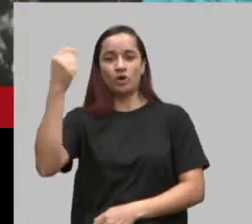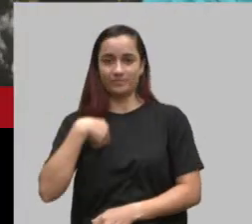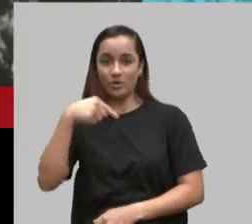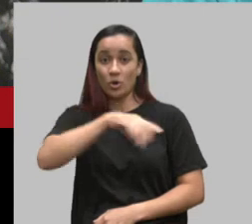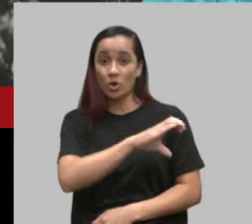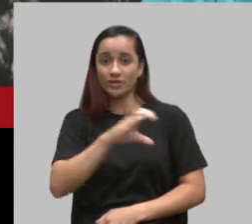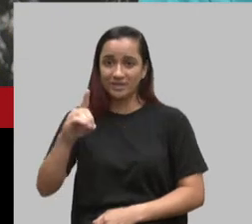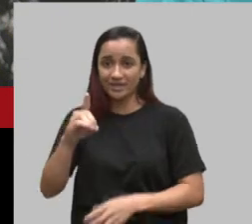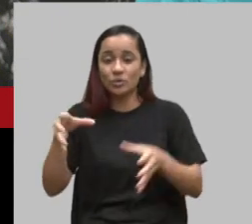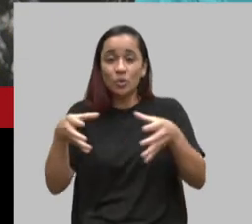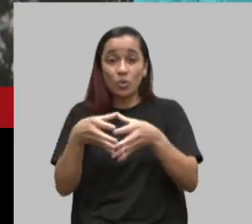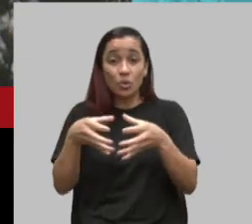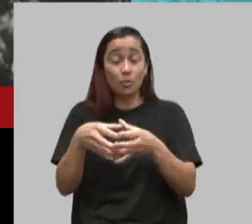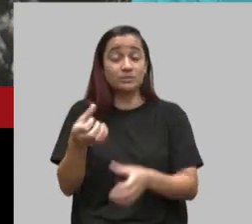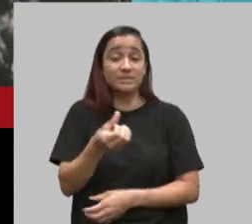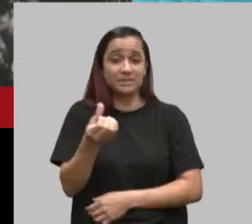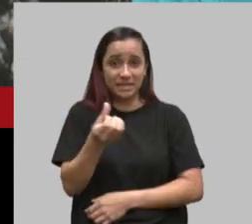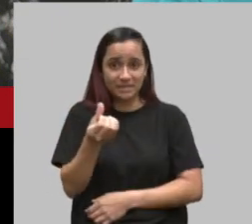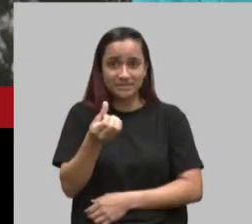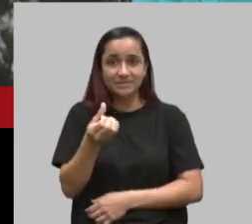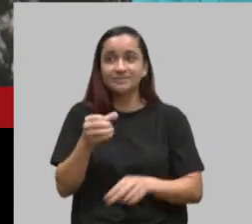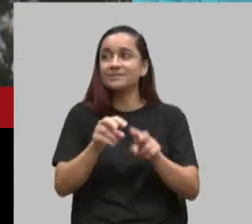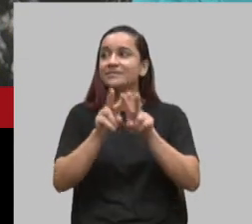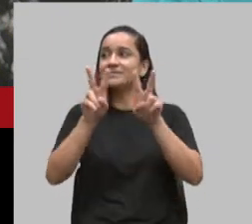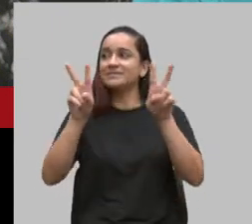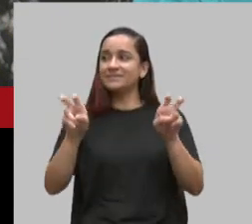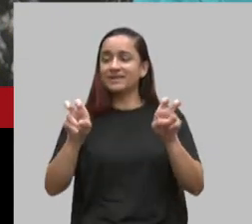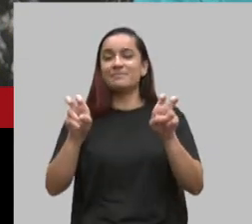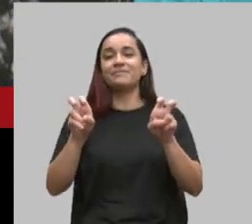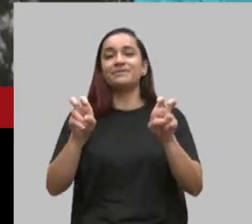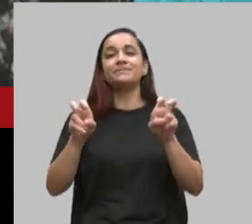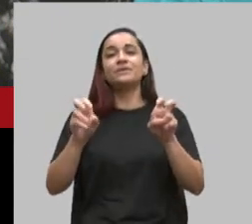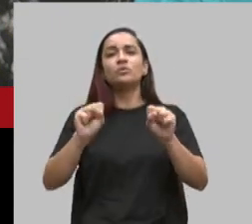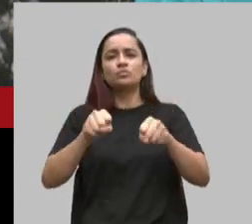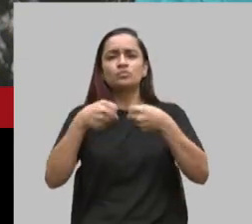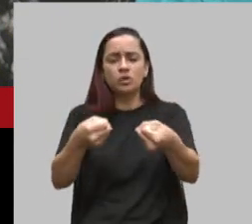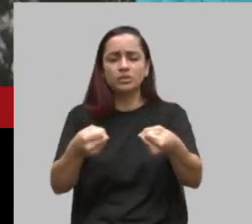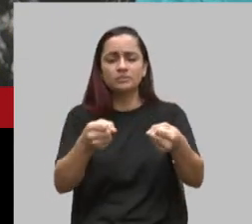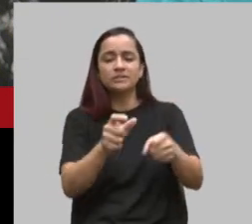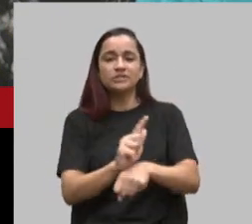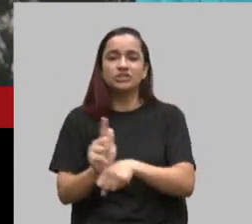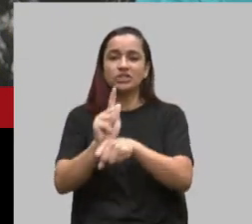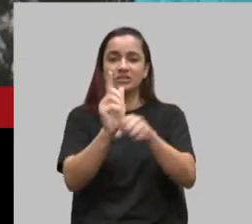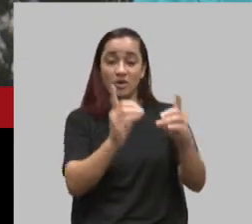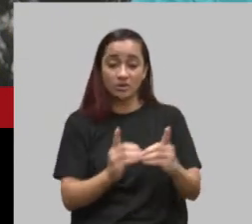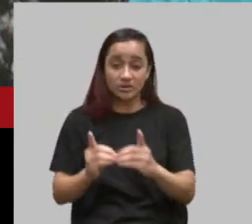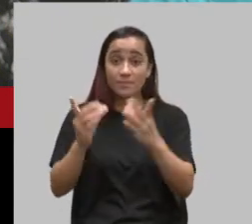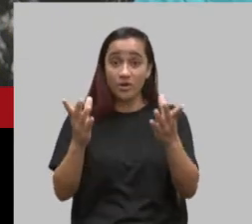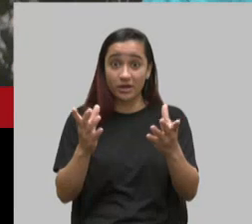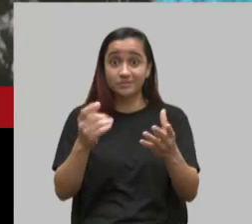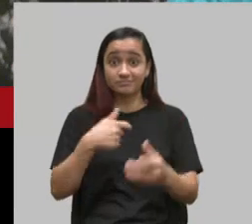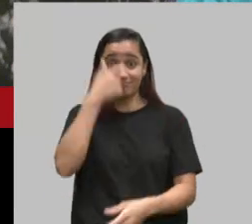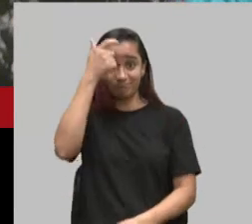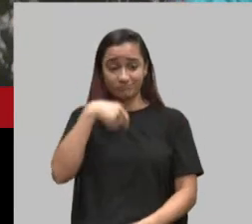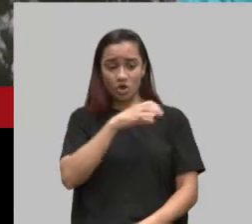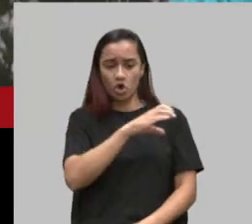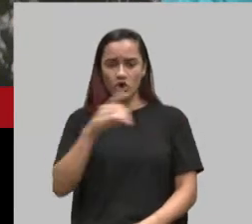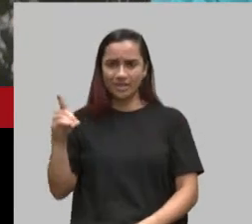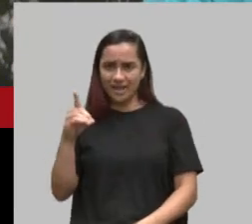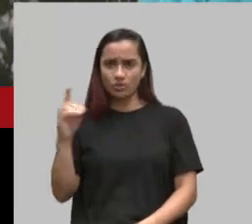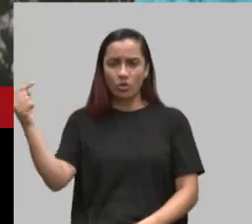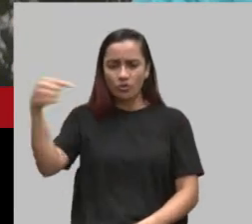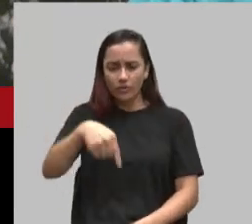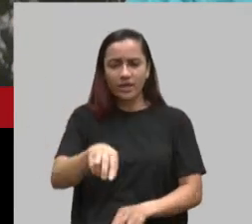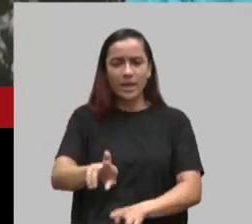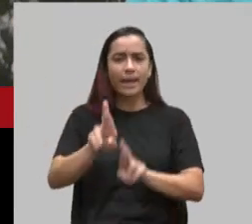de trabalho seis que tem como tema o fortalecimento da gestão democrática ser coordenadora está aqui representando vocês É